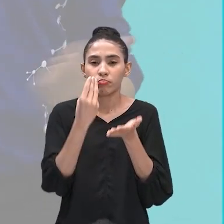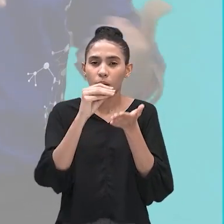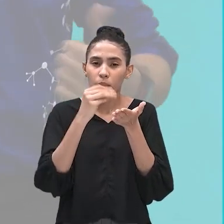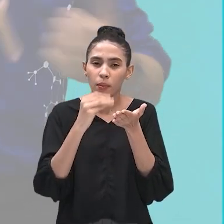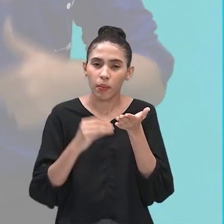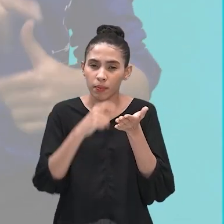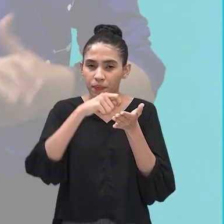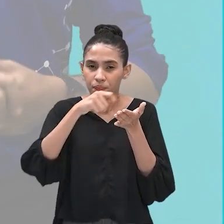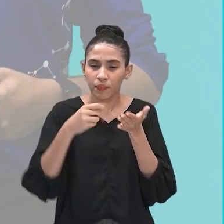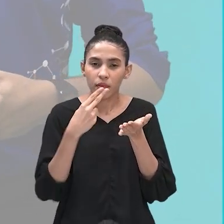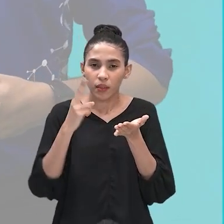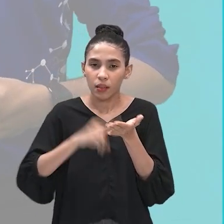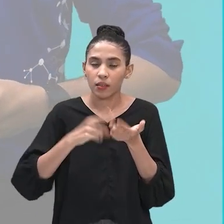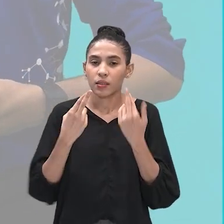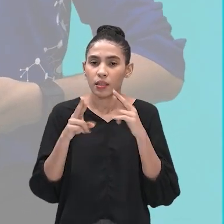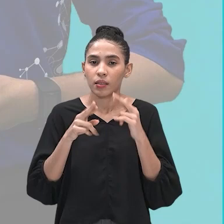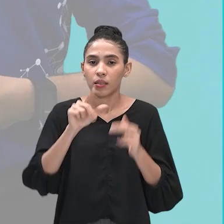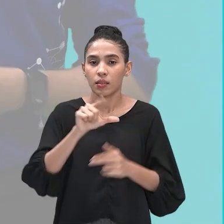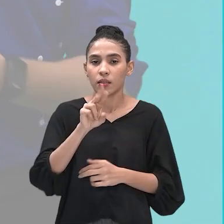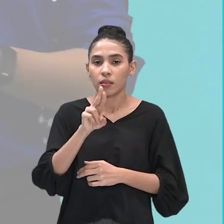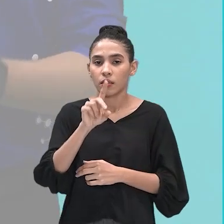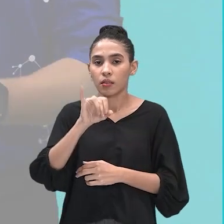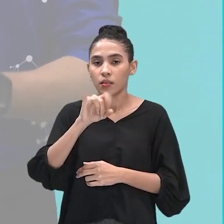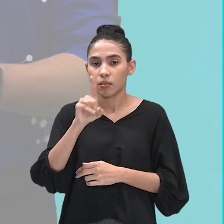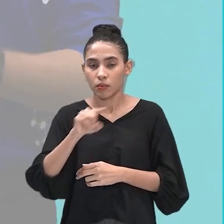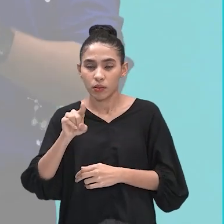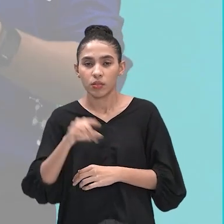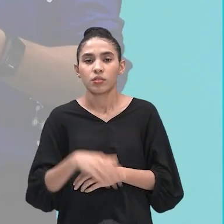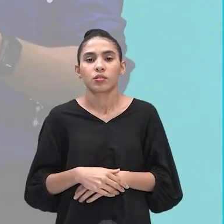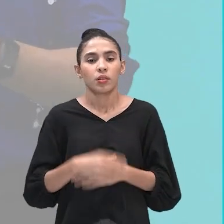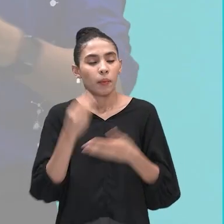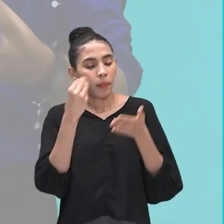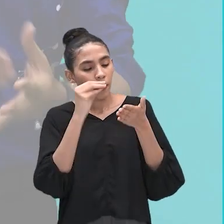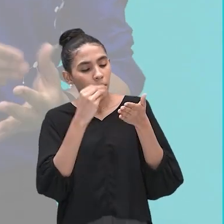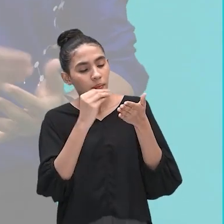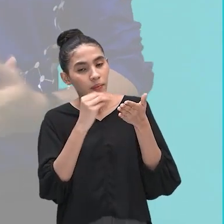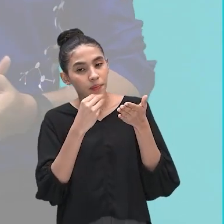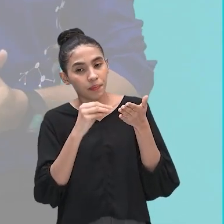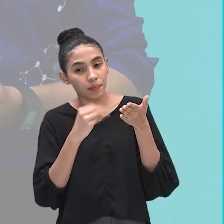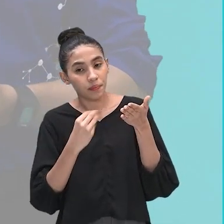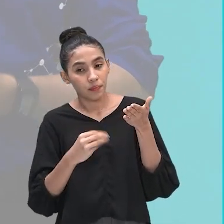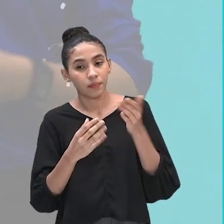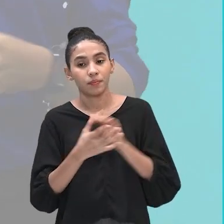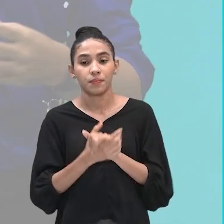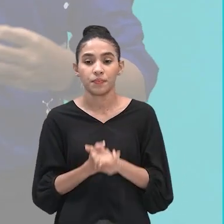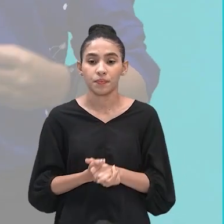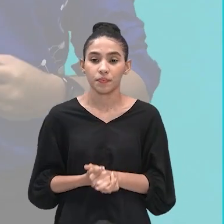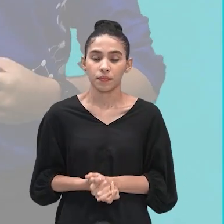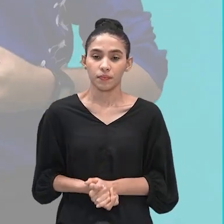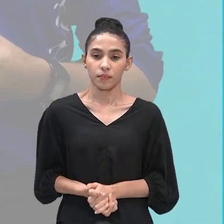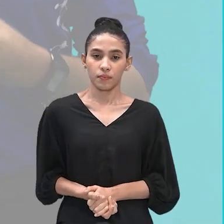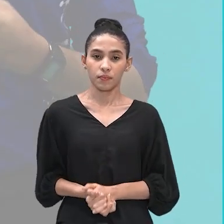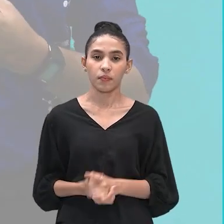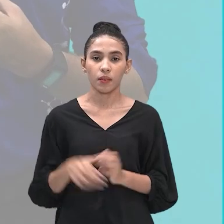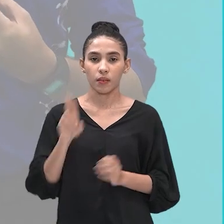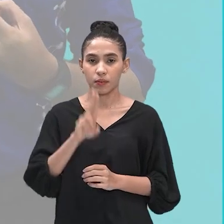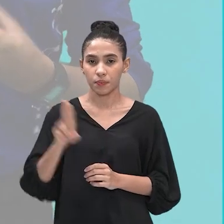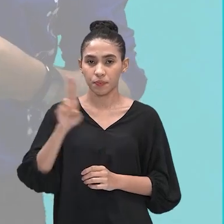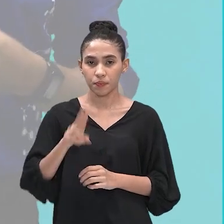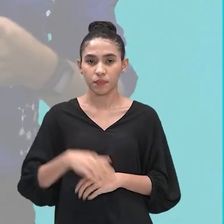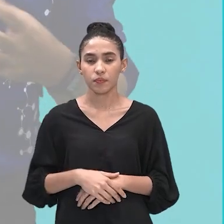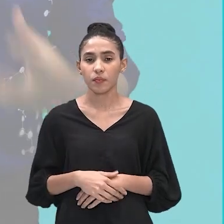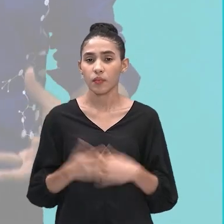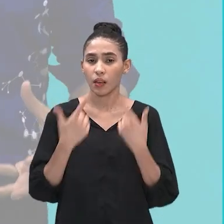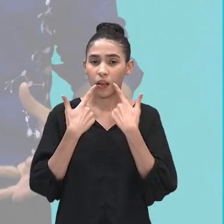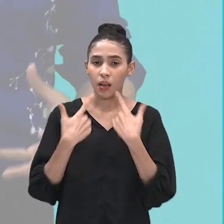o nosso redator, o que levou a escrever aquela carta. Então, ele utilizou ali uma